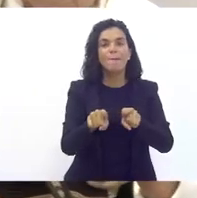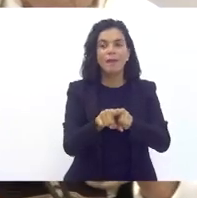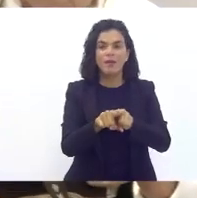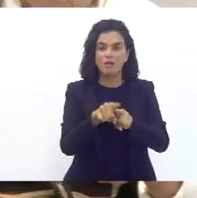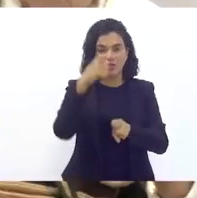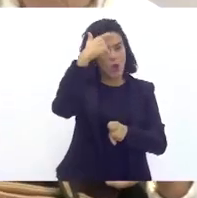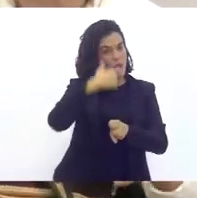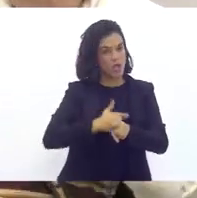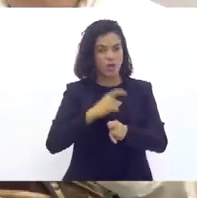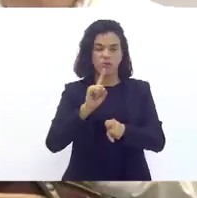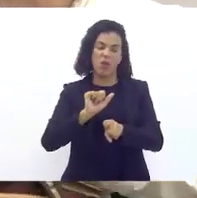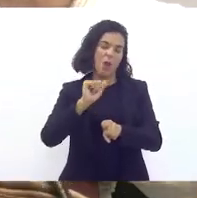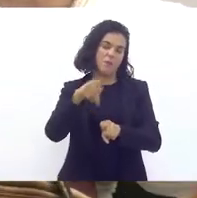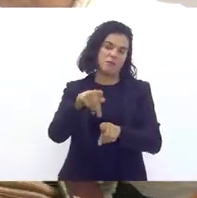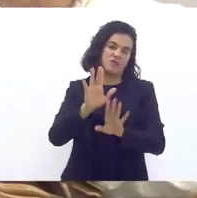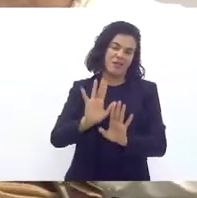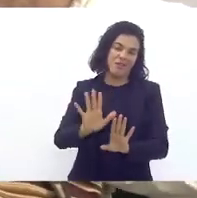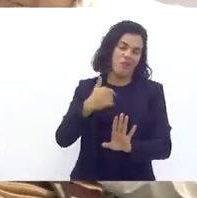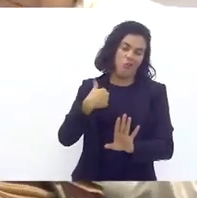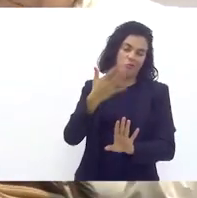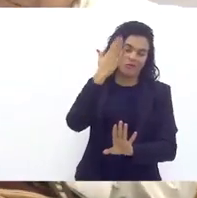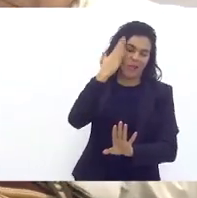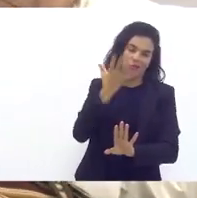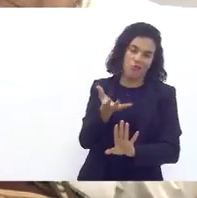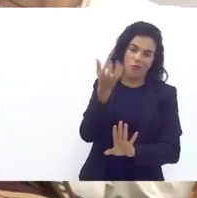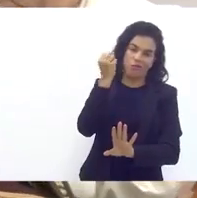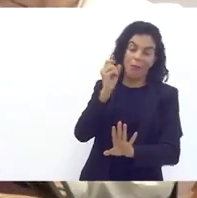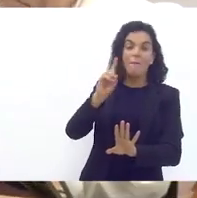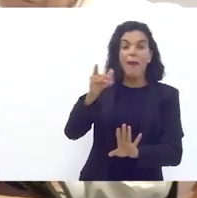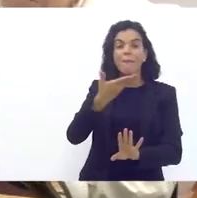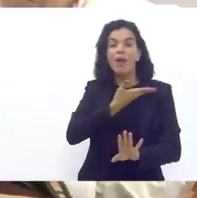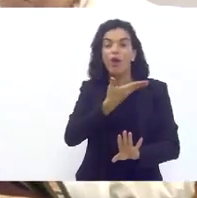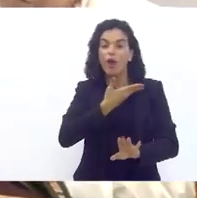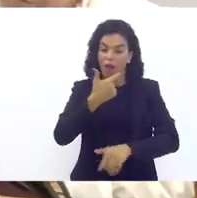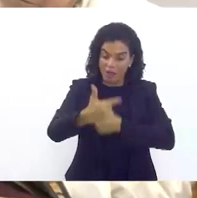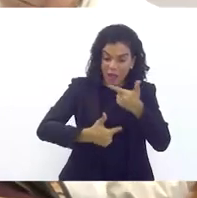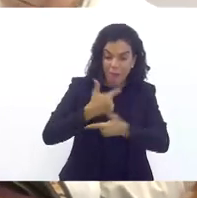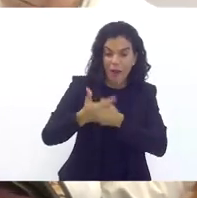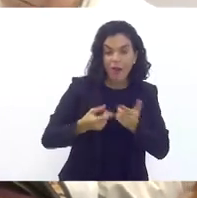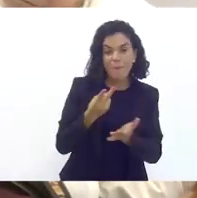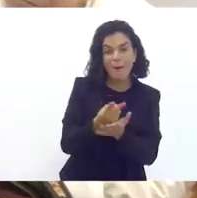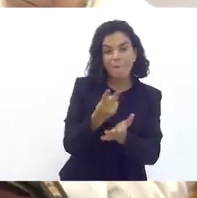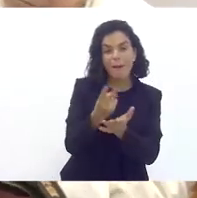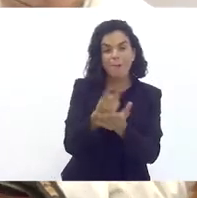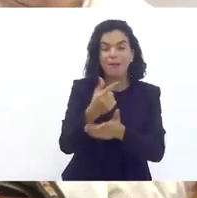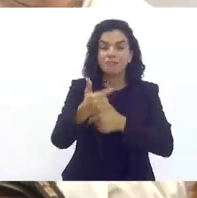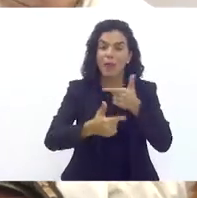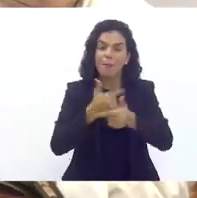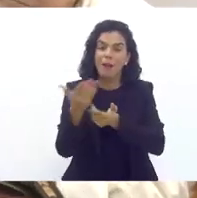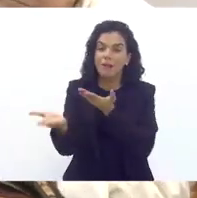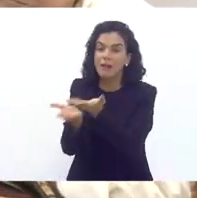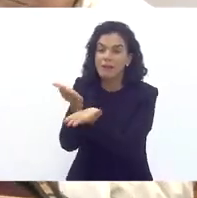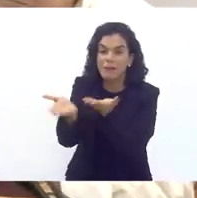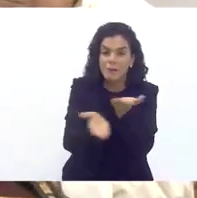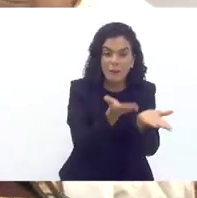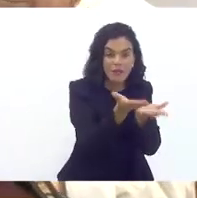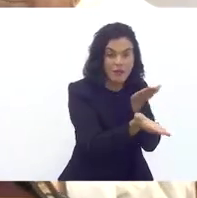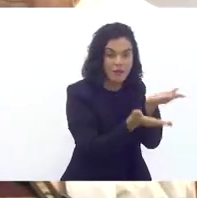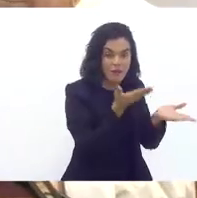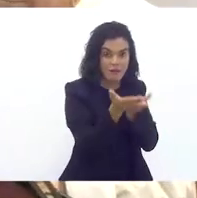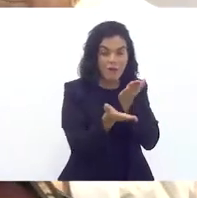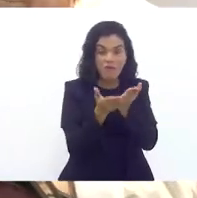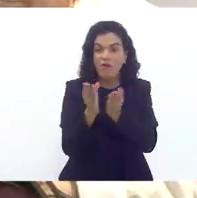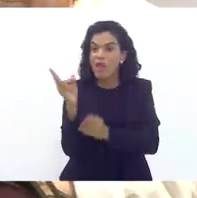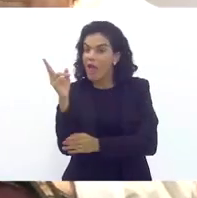a ensaio, já estou aposentada, eu sei que não vou receber, mas minhas colegas que ainda estão nativas lá no ambulatório, que nós fomos tiradas da emergência